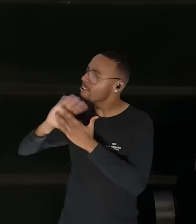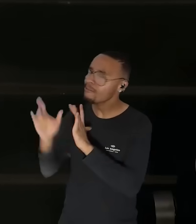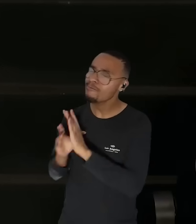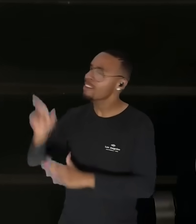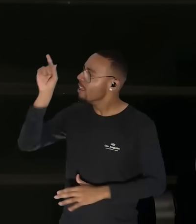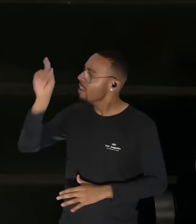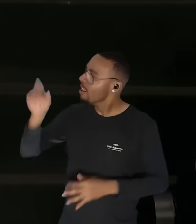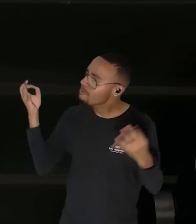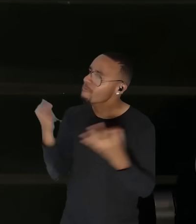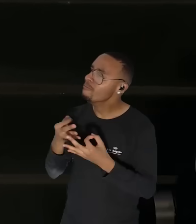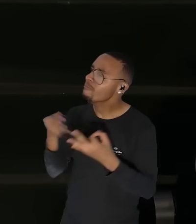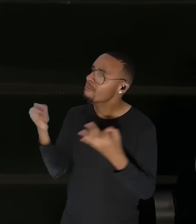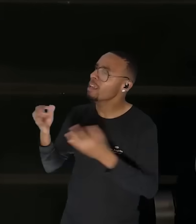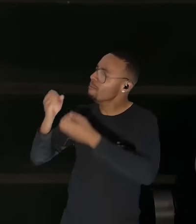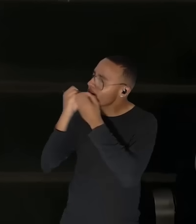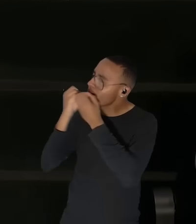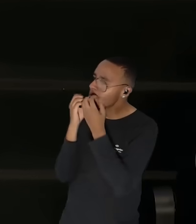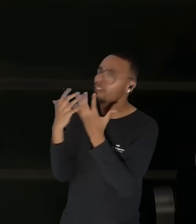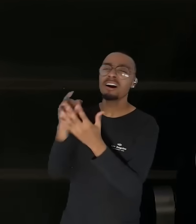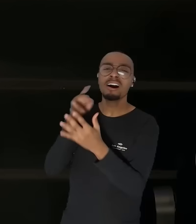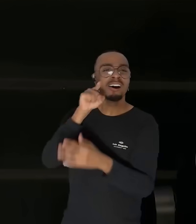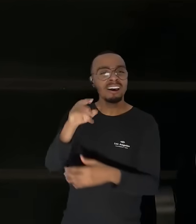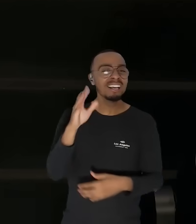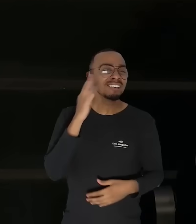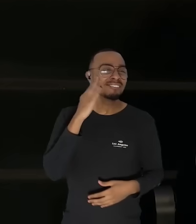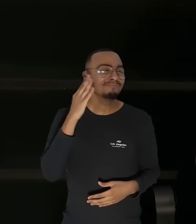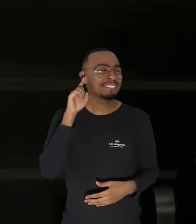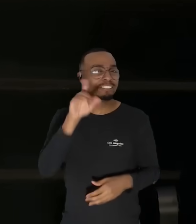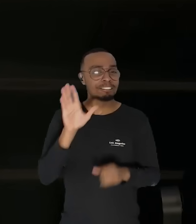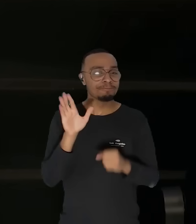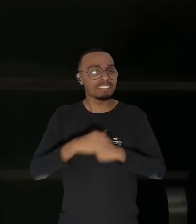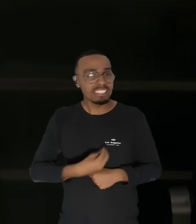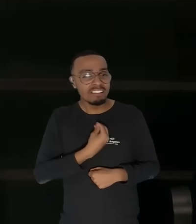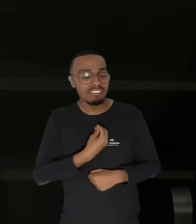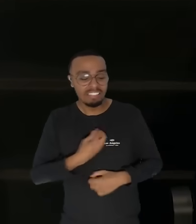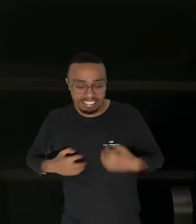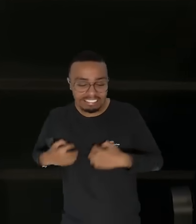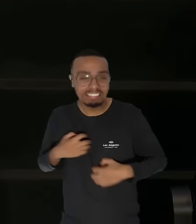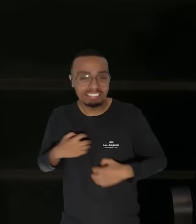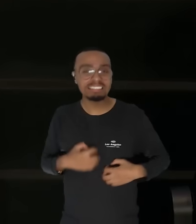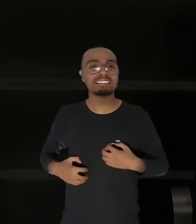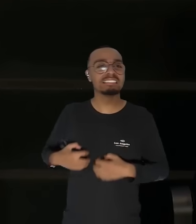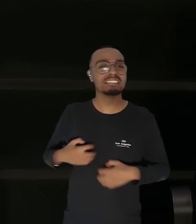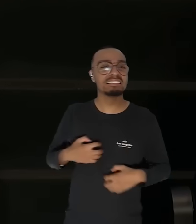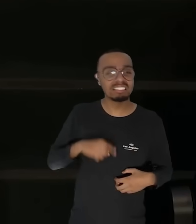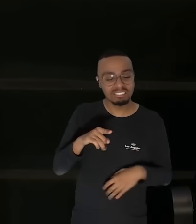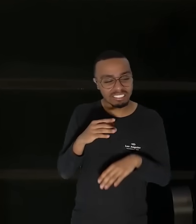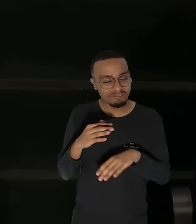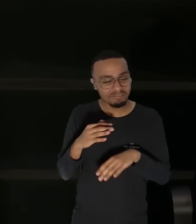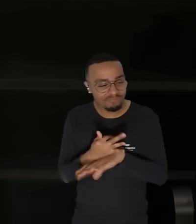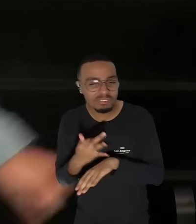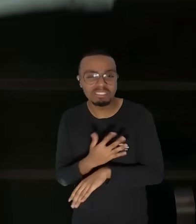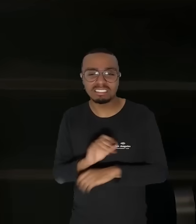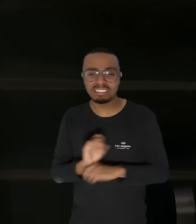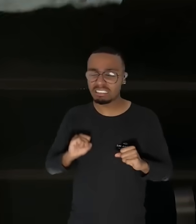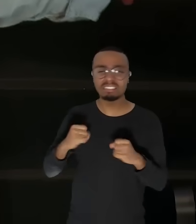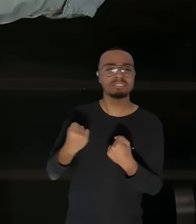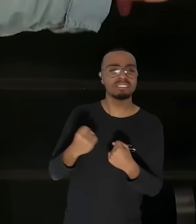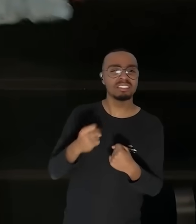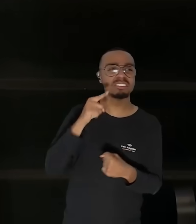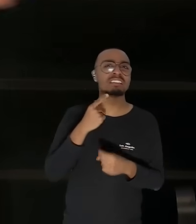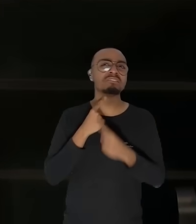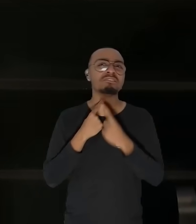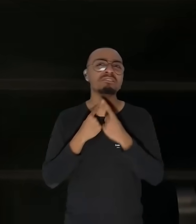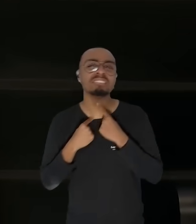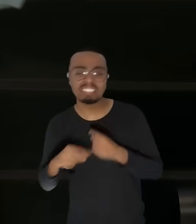Toda tempestade em segredo. Só você sabe o que está passando. Só você sabe o desespero que é enfrentar o que está enfrentando. Só você sabe da vontade de